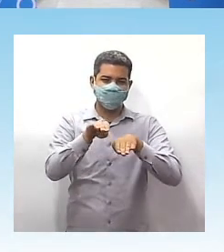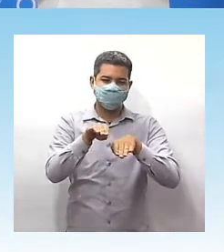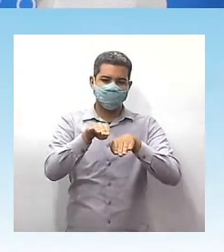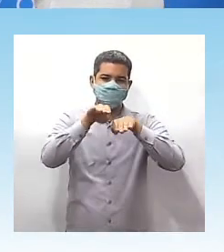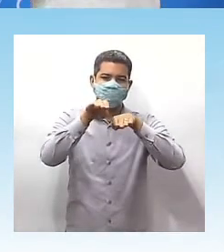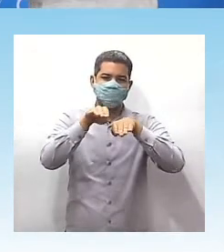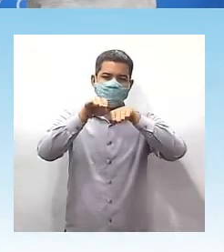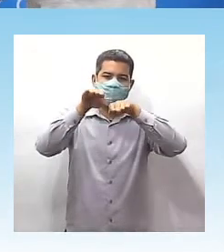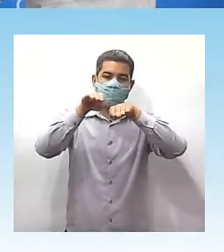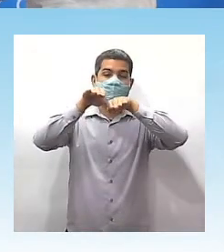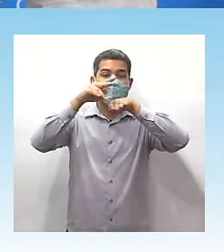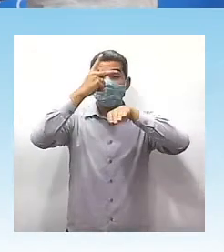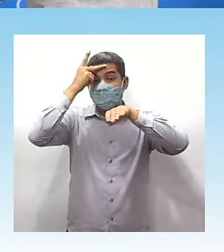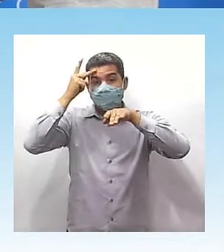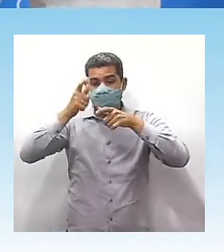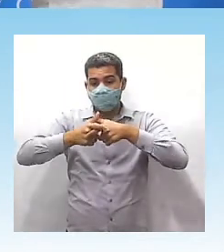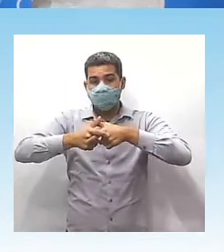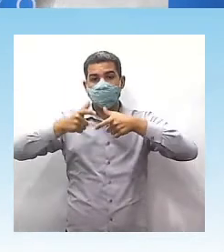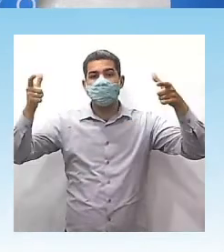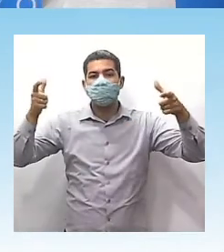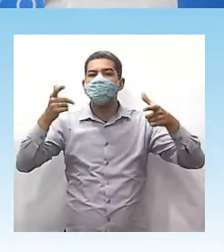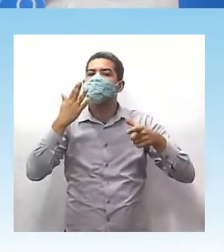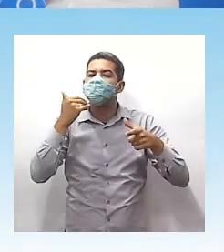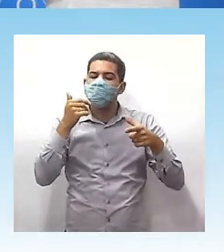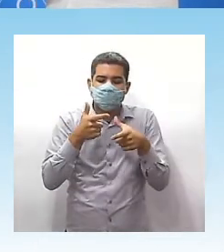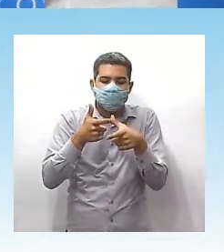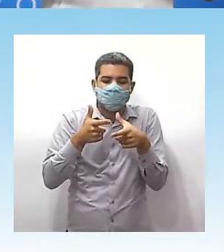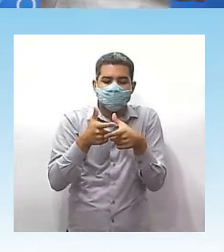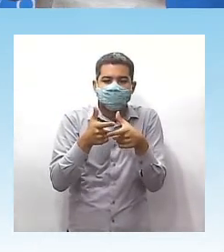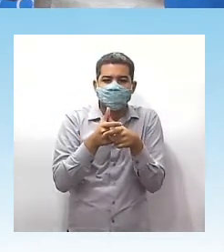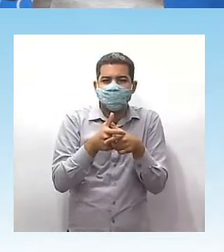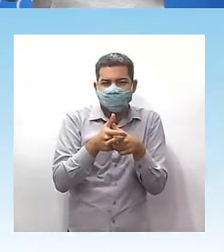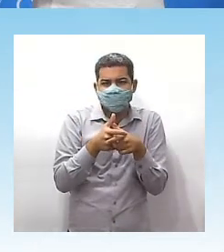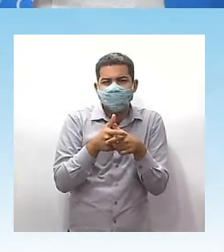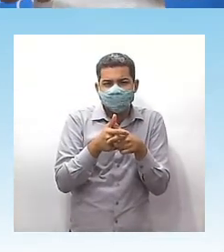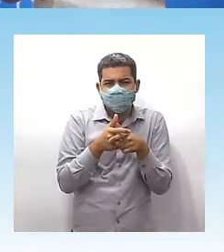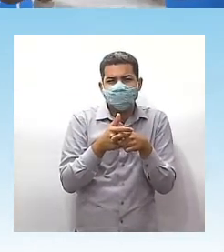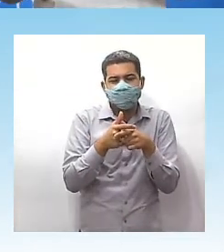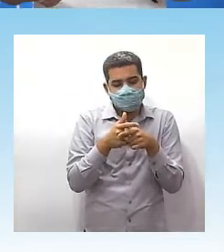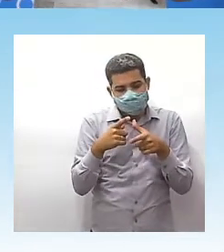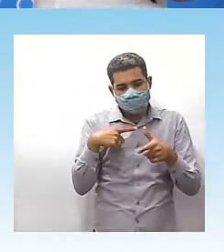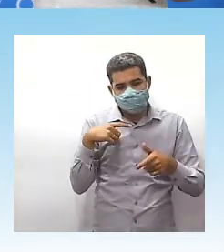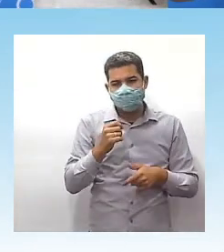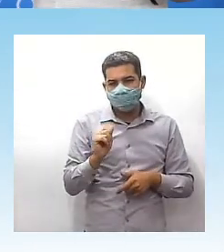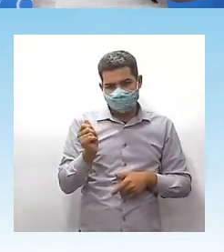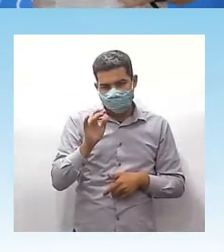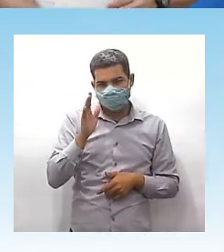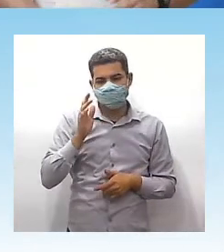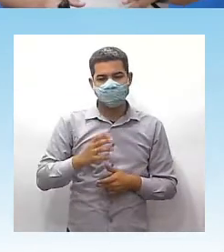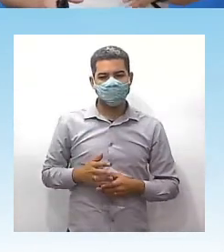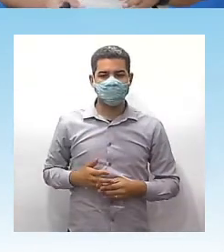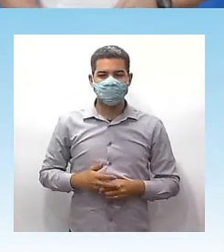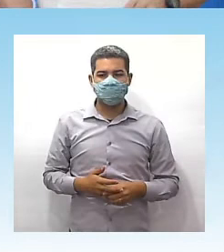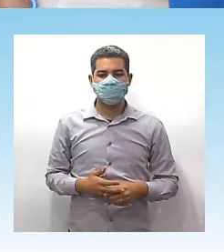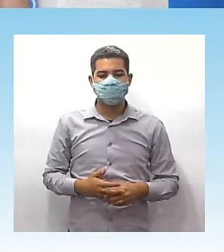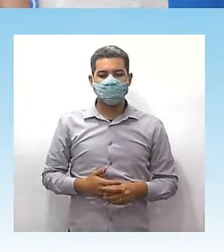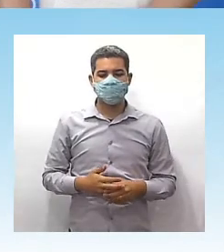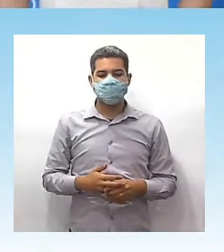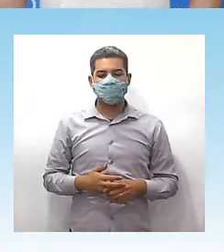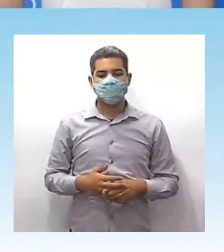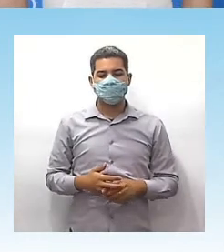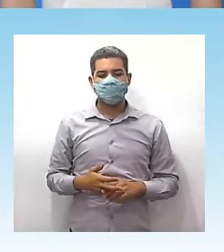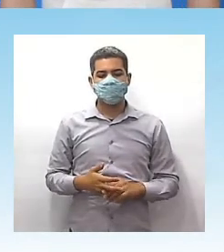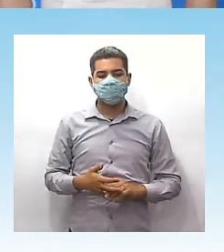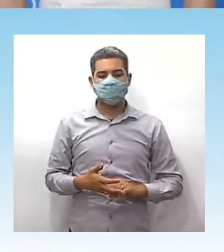Então, pouco alimento, né, maior custo. Percebeu? Tá bem claro isso, então se liga, tá bom? Vamos